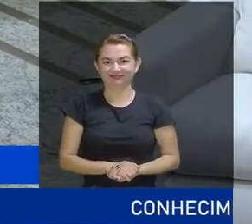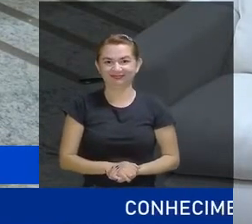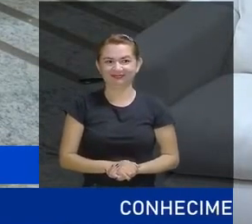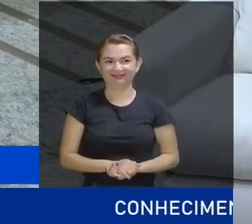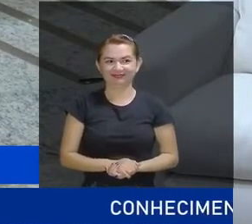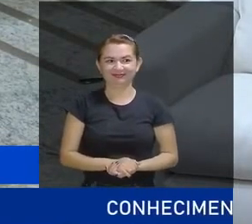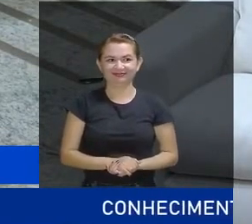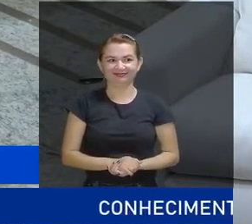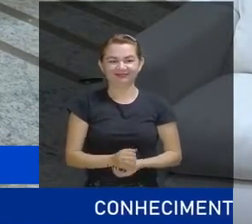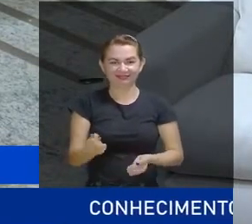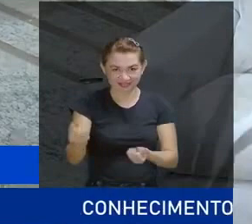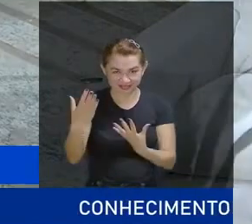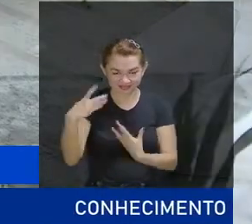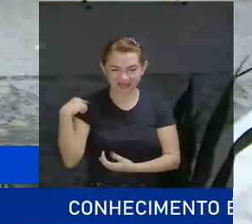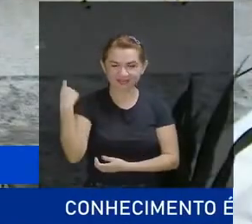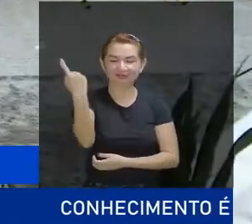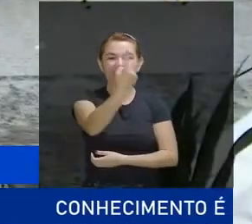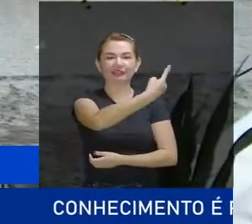Salve todos nós.